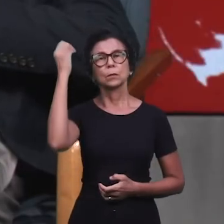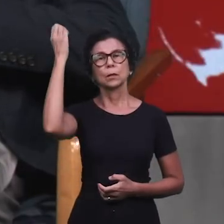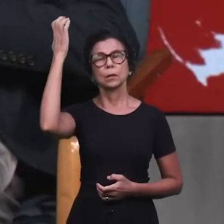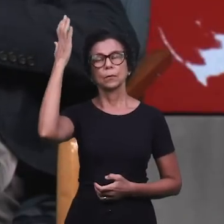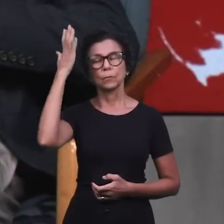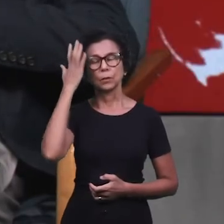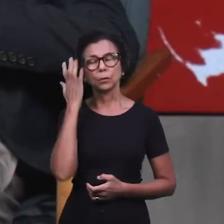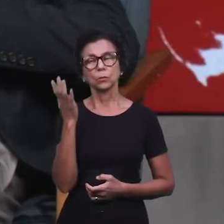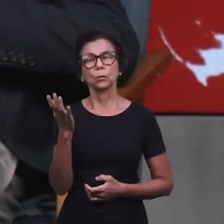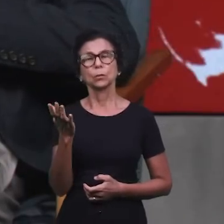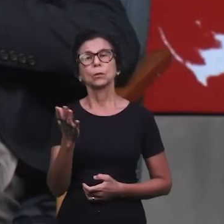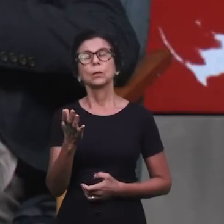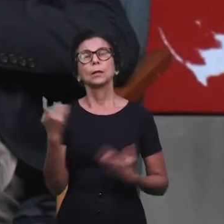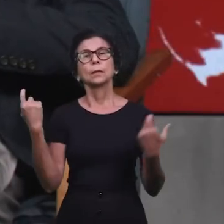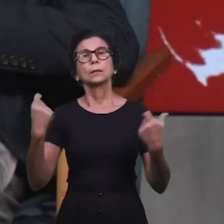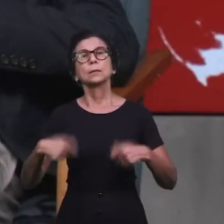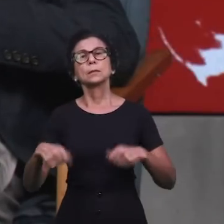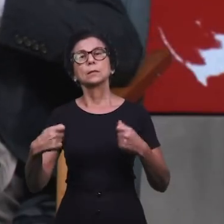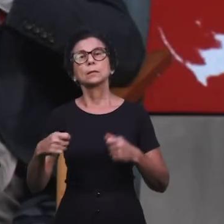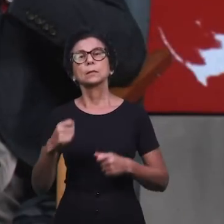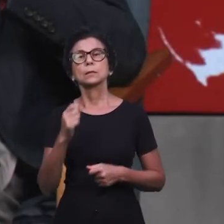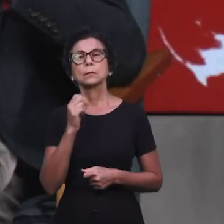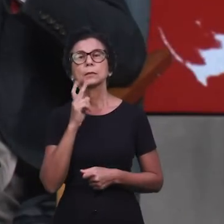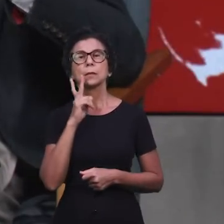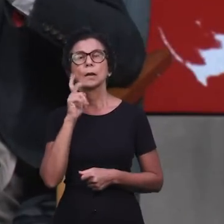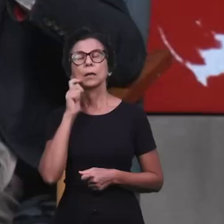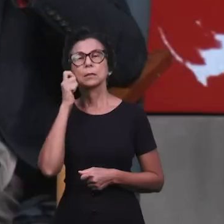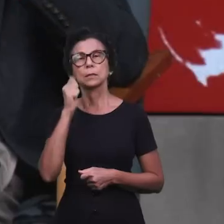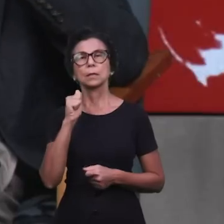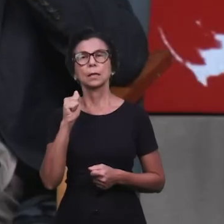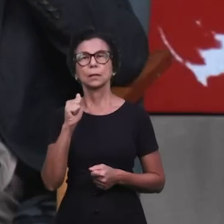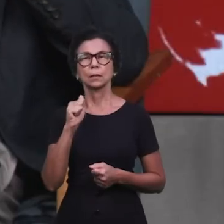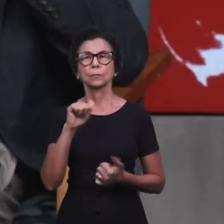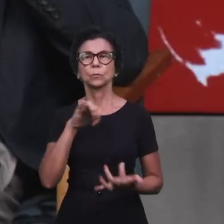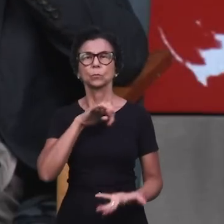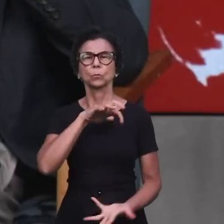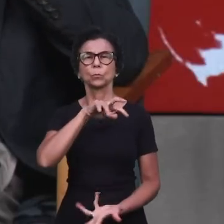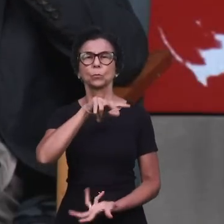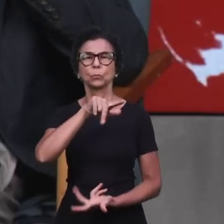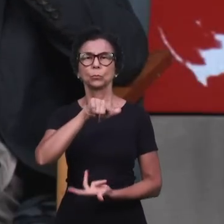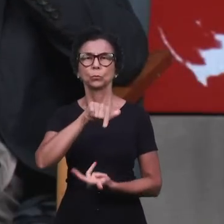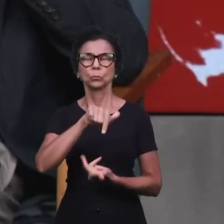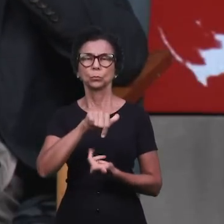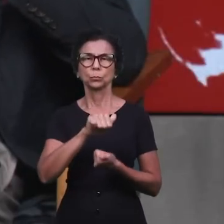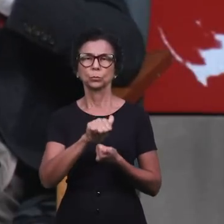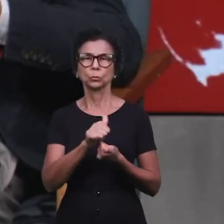para mostrar o quê? Eu me lembro